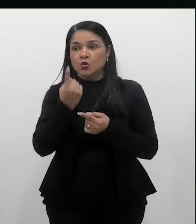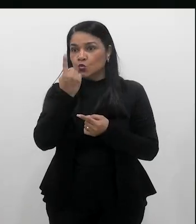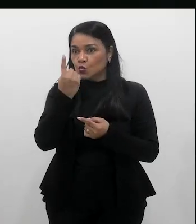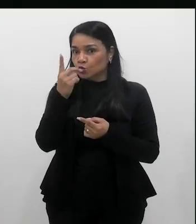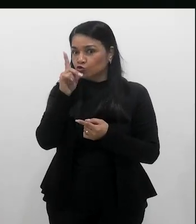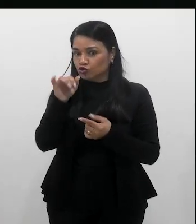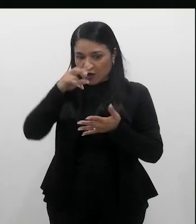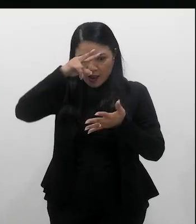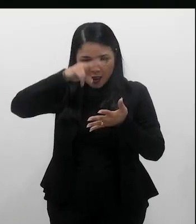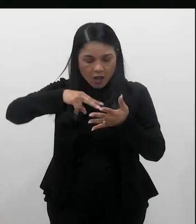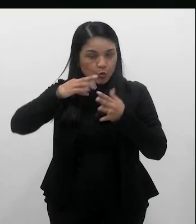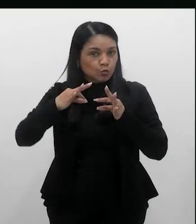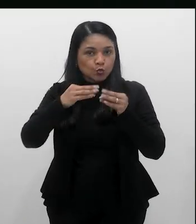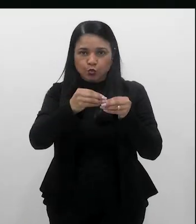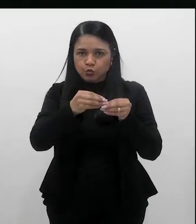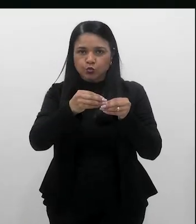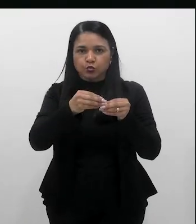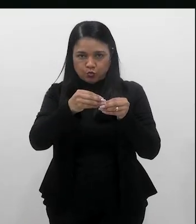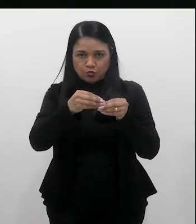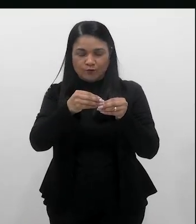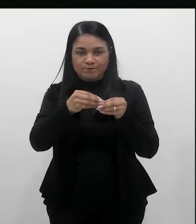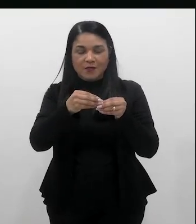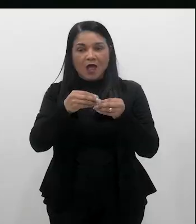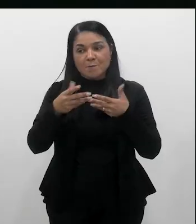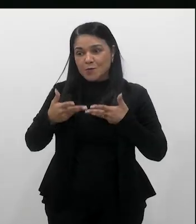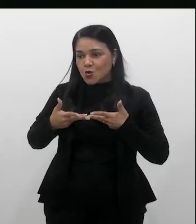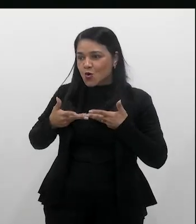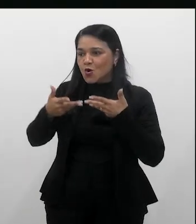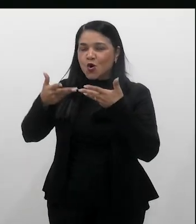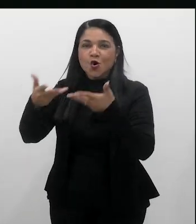rapidinho, um dia. Ela leu tudo, ela gostou tanto,